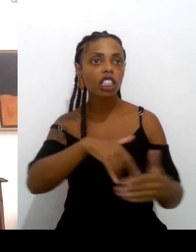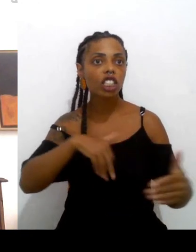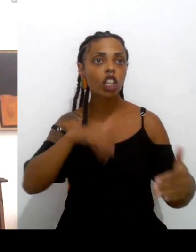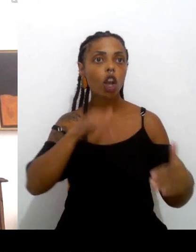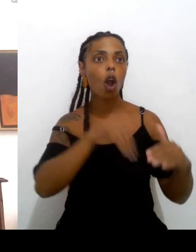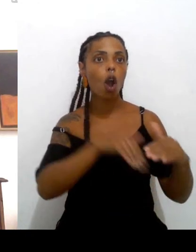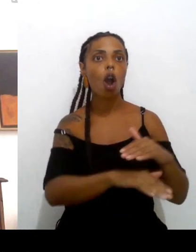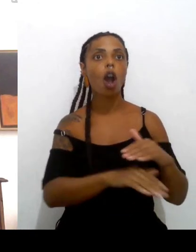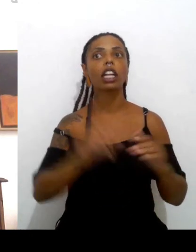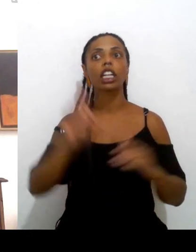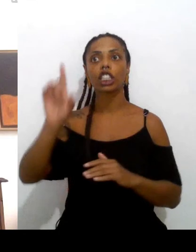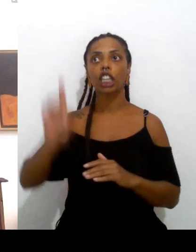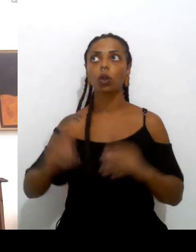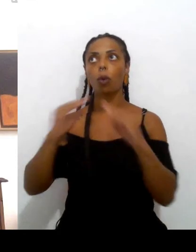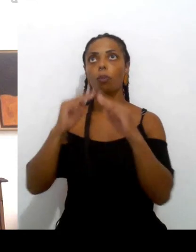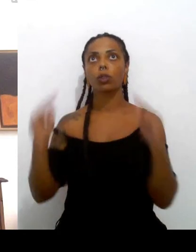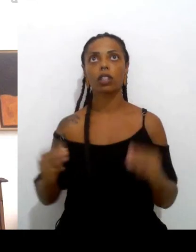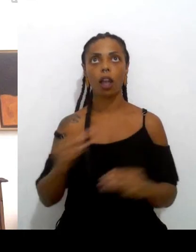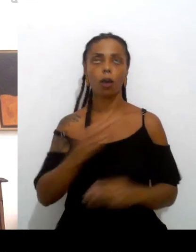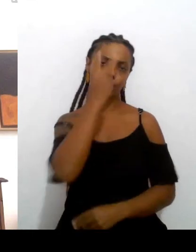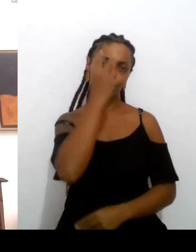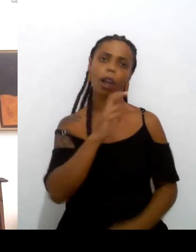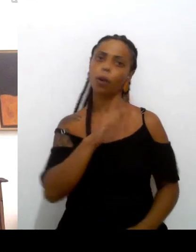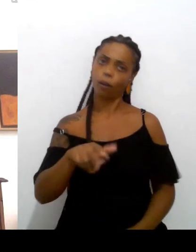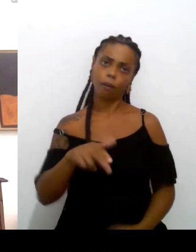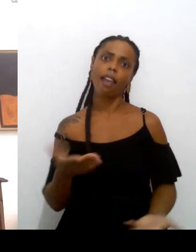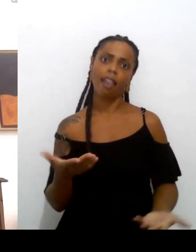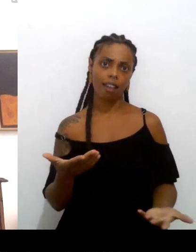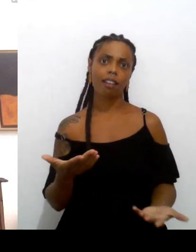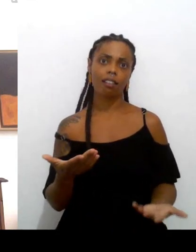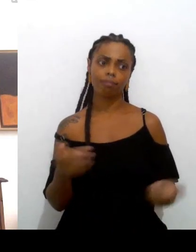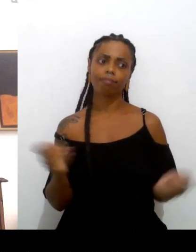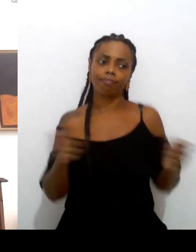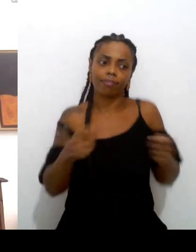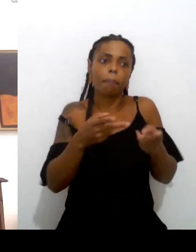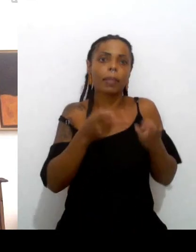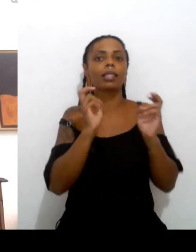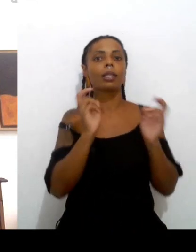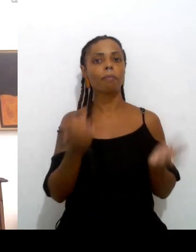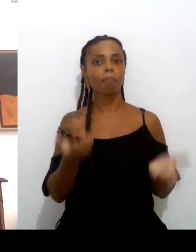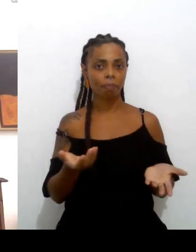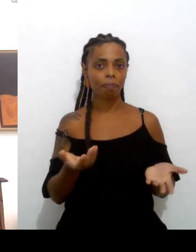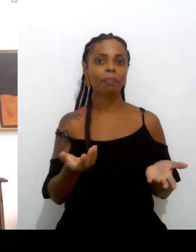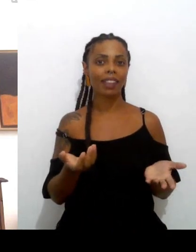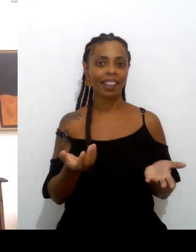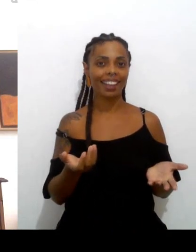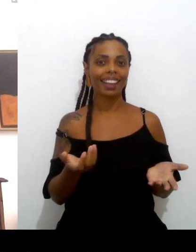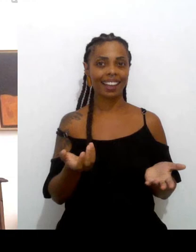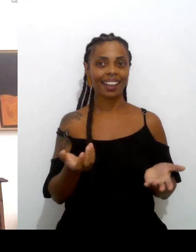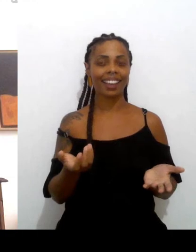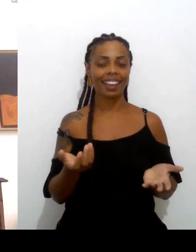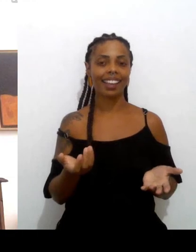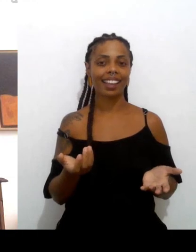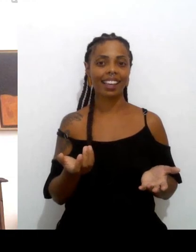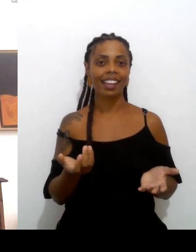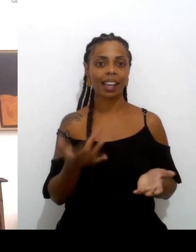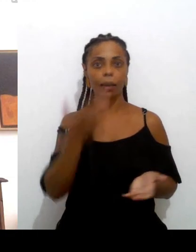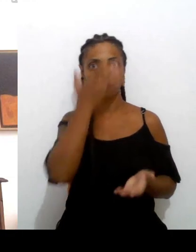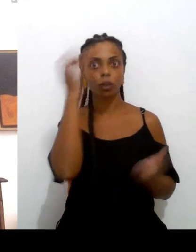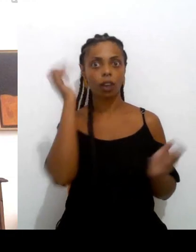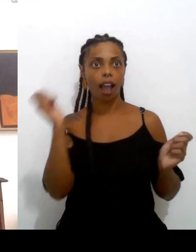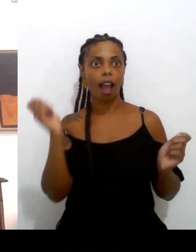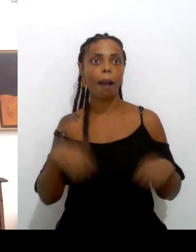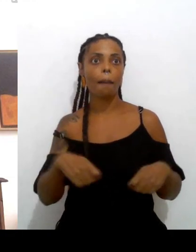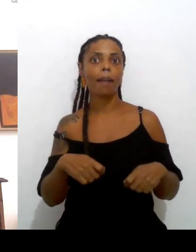eles não eram cegos Enfim acho que eram pessoas perfeitamente capazes de